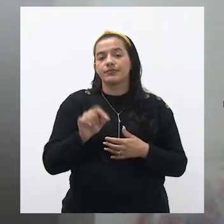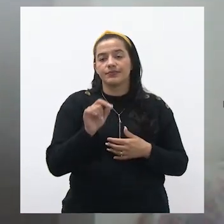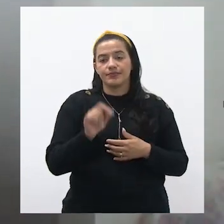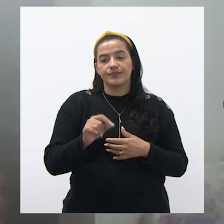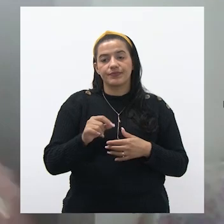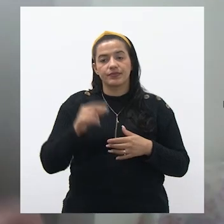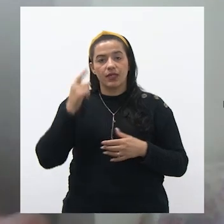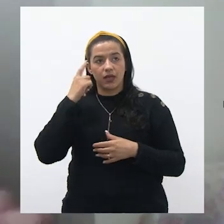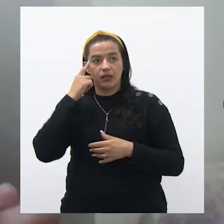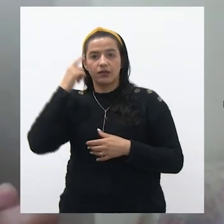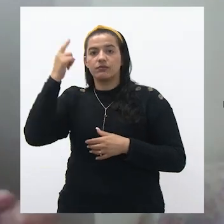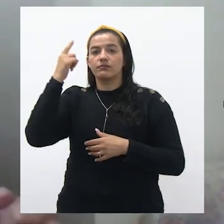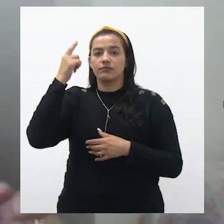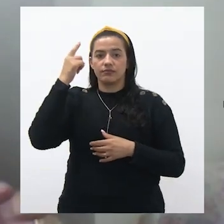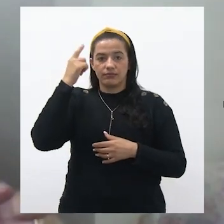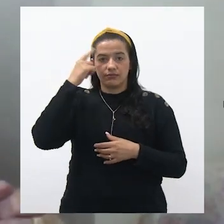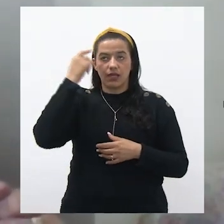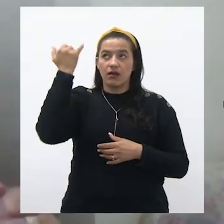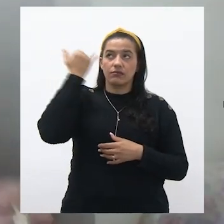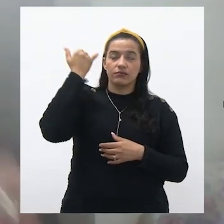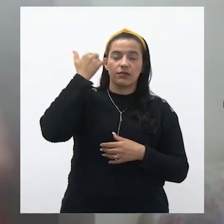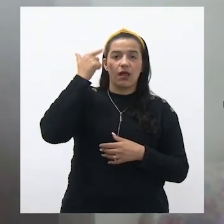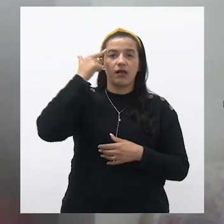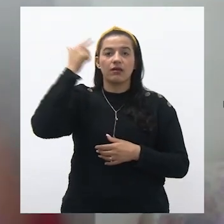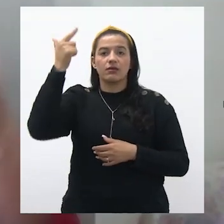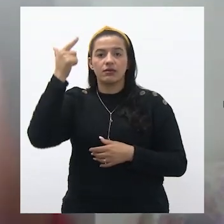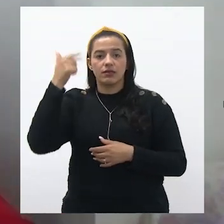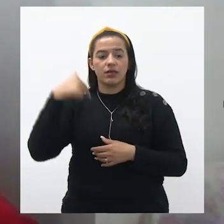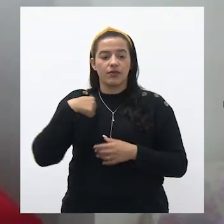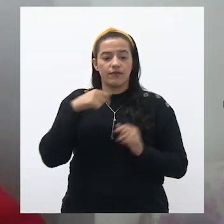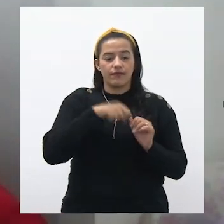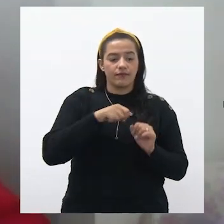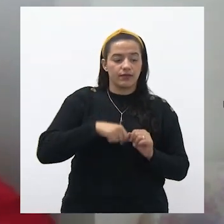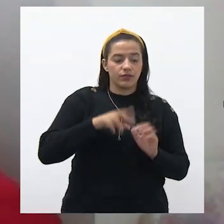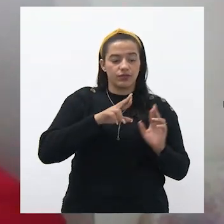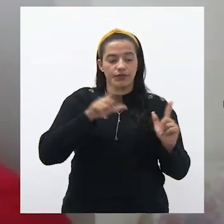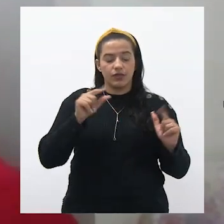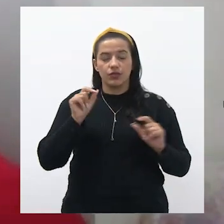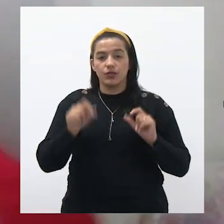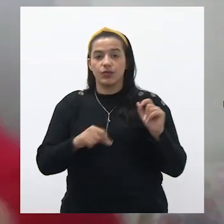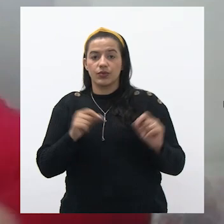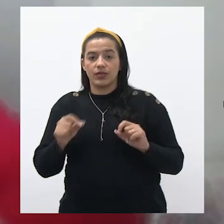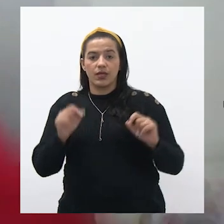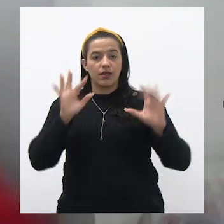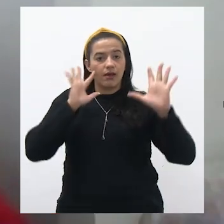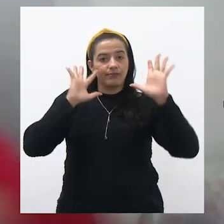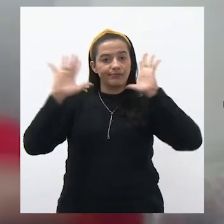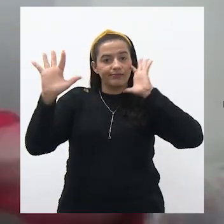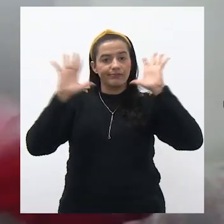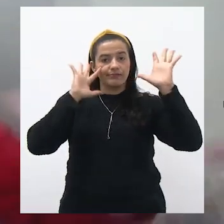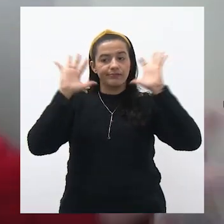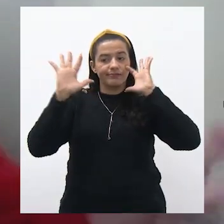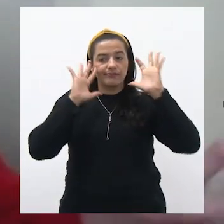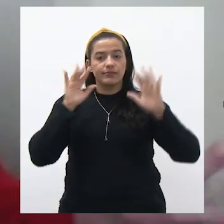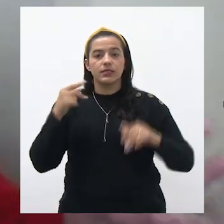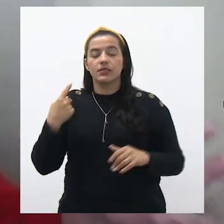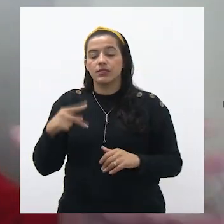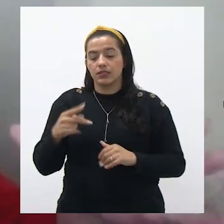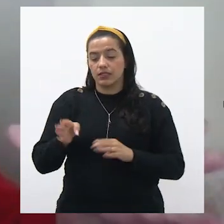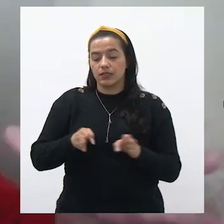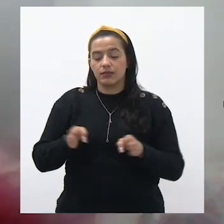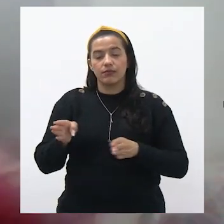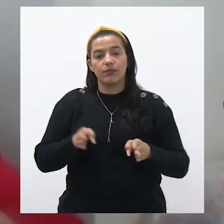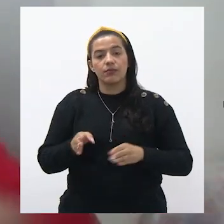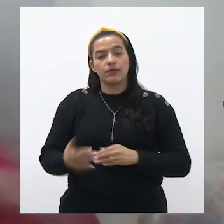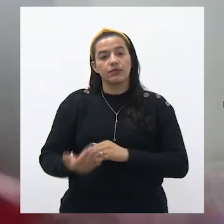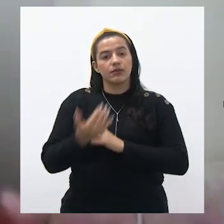dando aquele despertar da consciência, sabe? Do que ele fez de diferente, do que aquele momento tirou ele